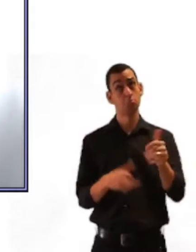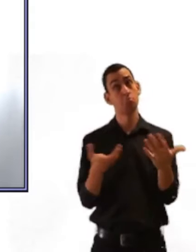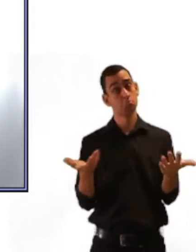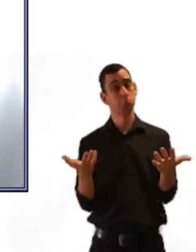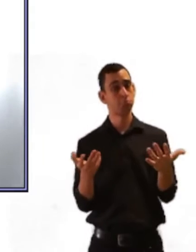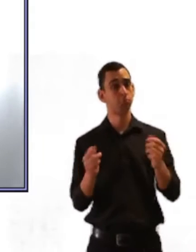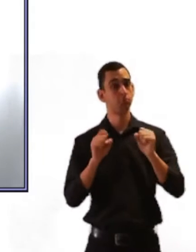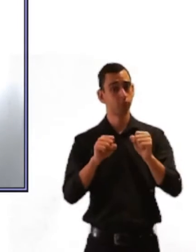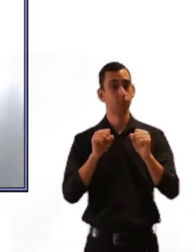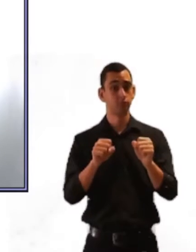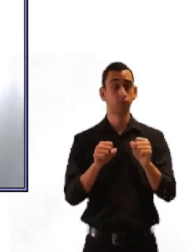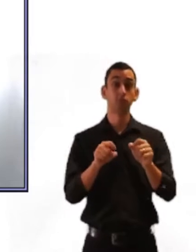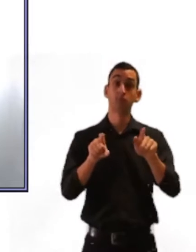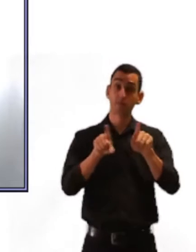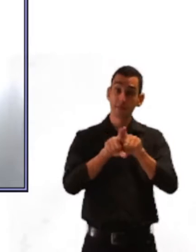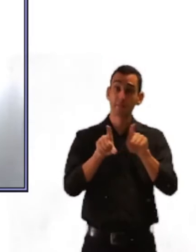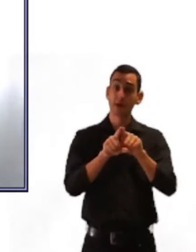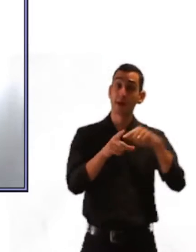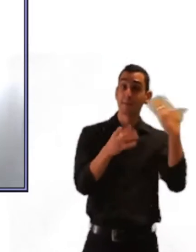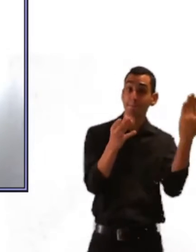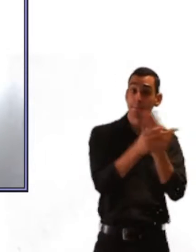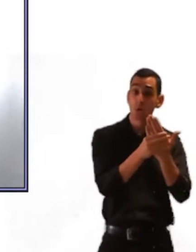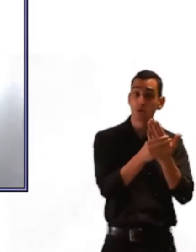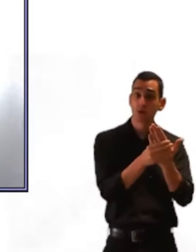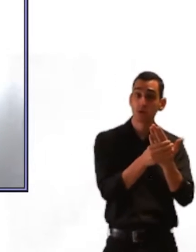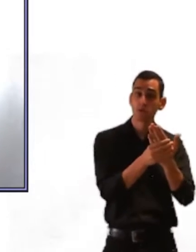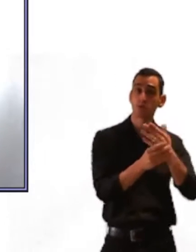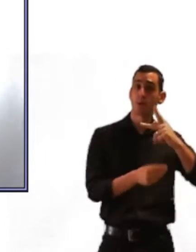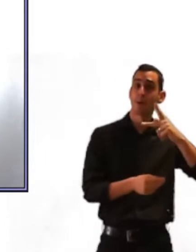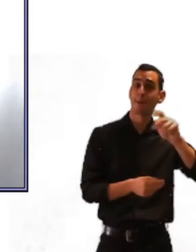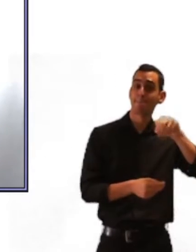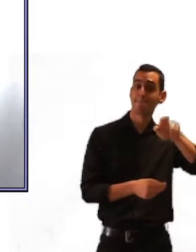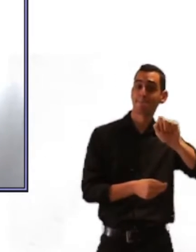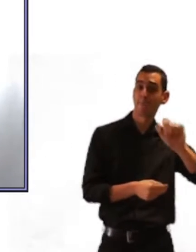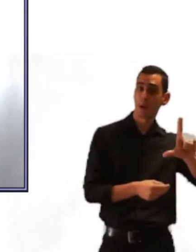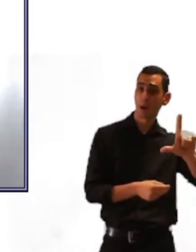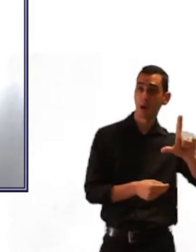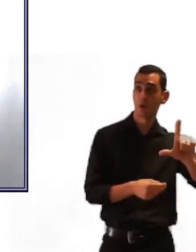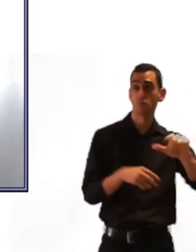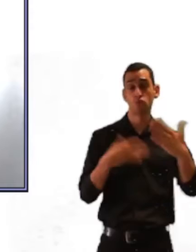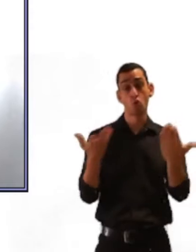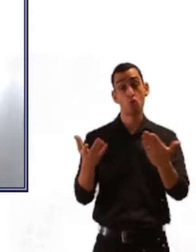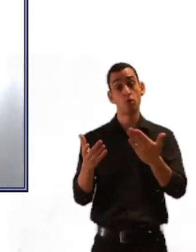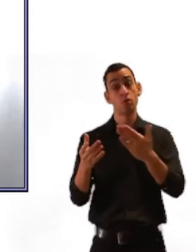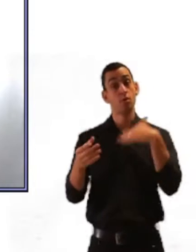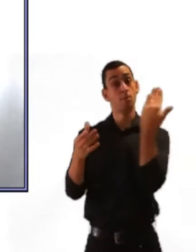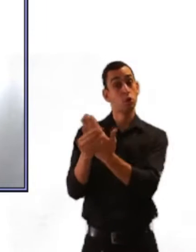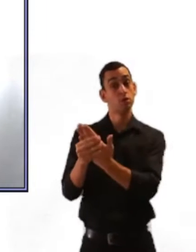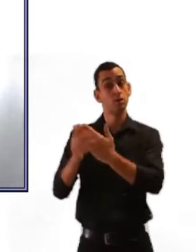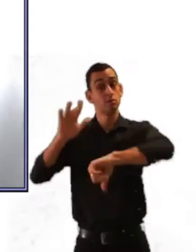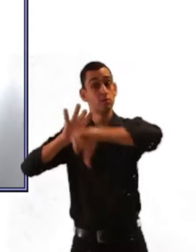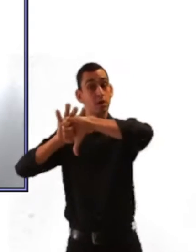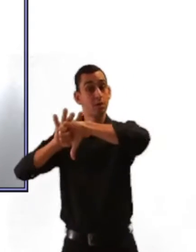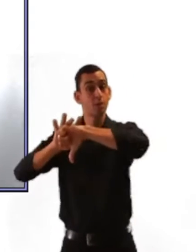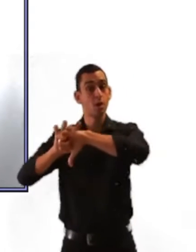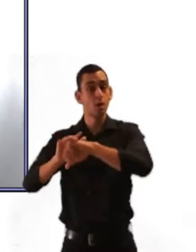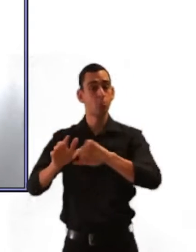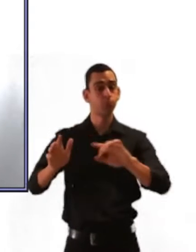no processo penal, a gente vê muito isso, né? Que o juiz tem que se ater à verdade material. Mas isso